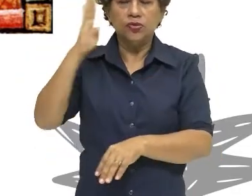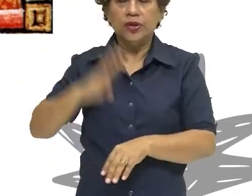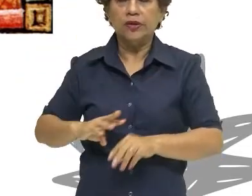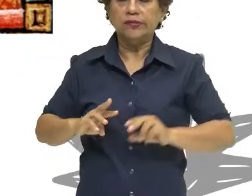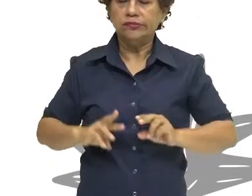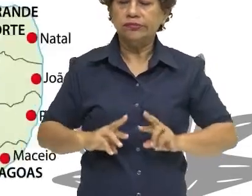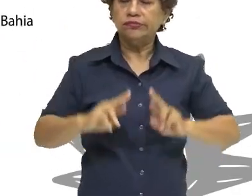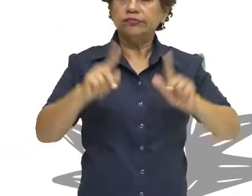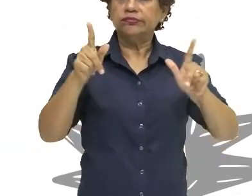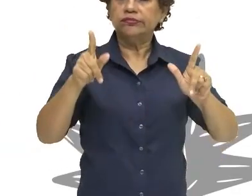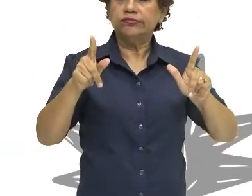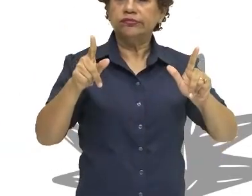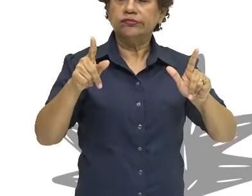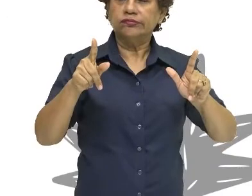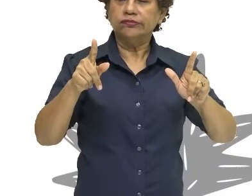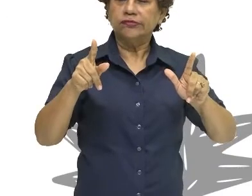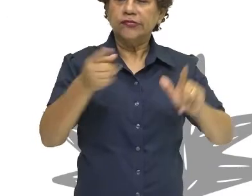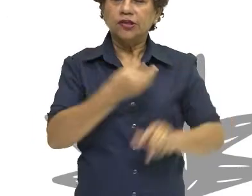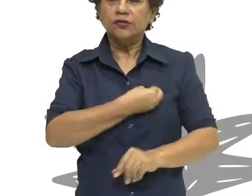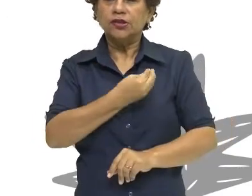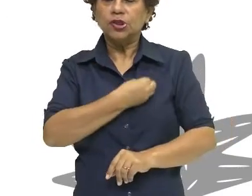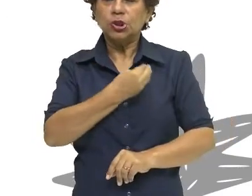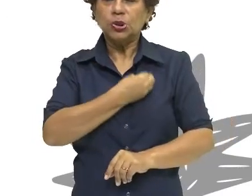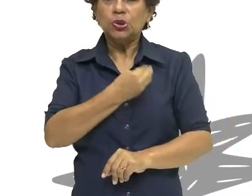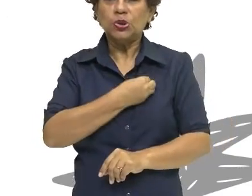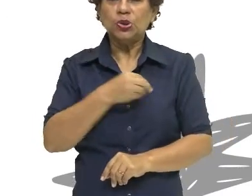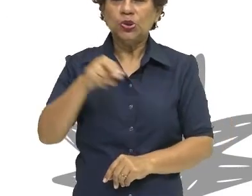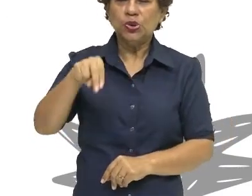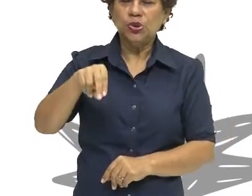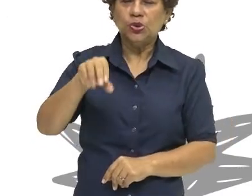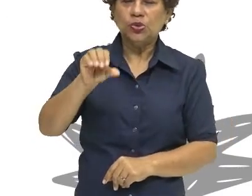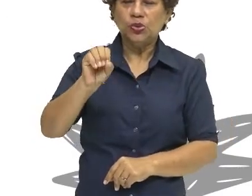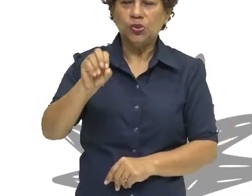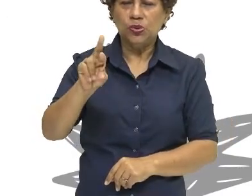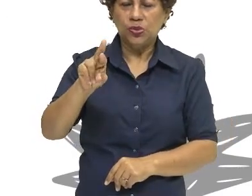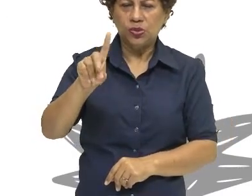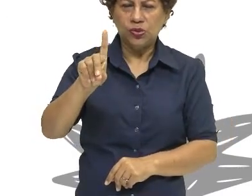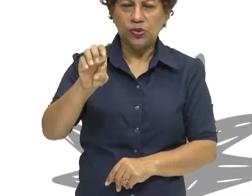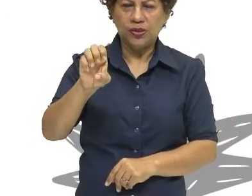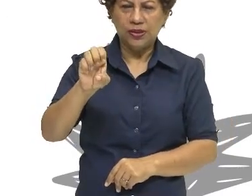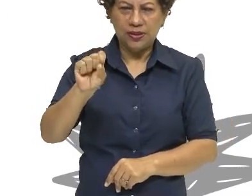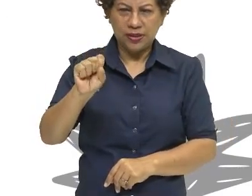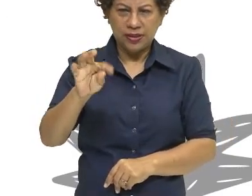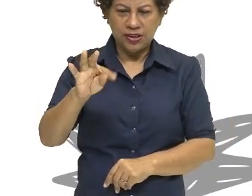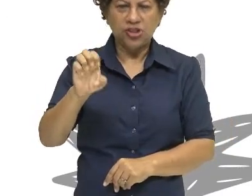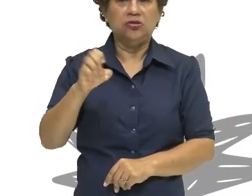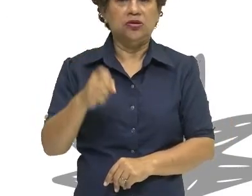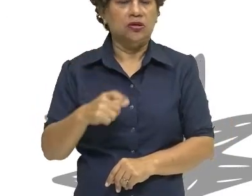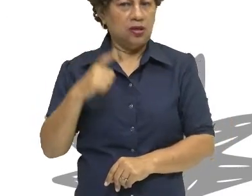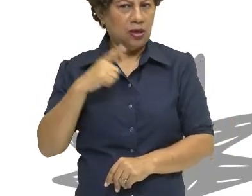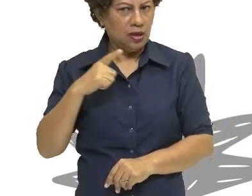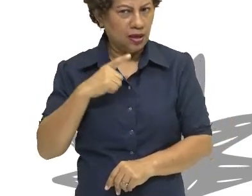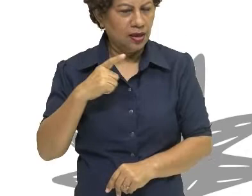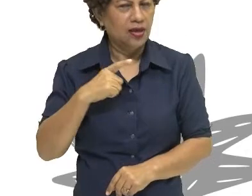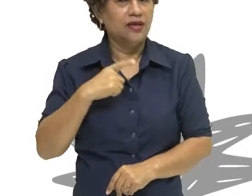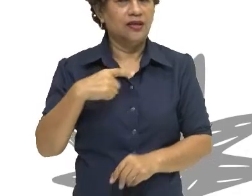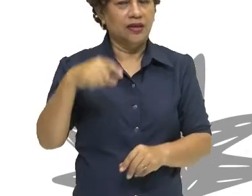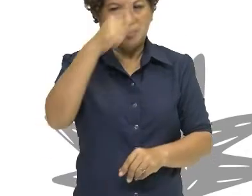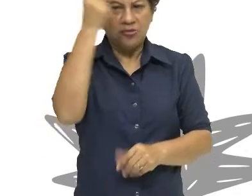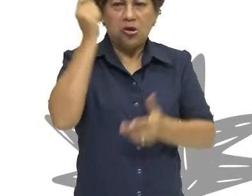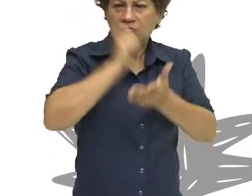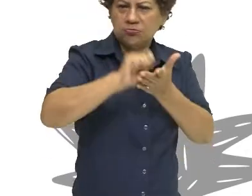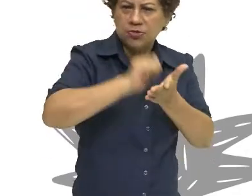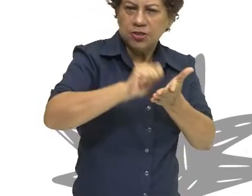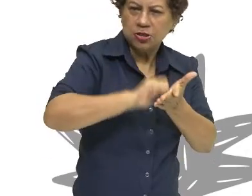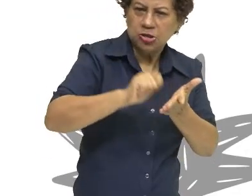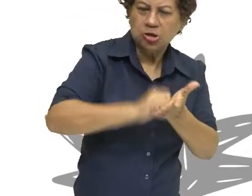mais evidente no Nordeste. Então é na região do Nordeste que nós encontramos uma produção de cordel mais efetiva e mais florescida, por